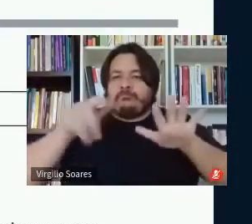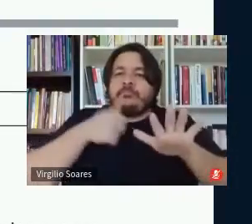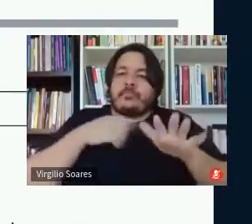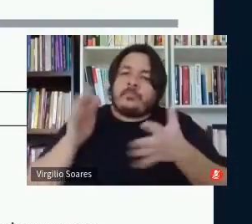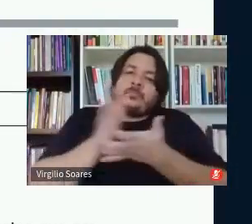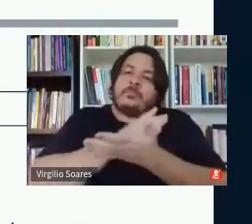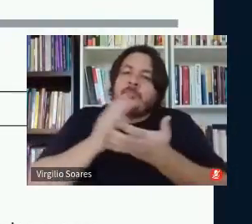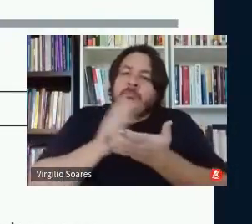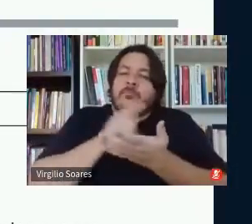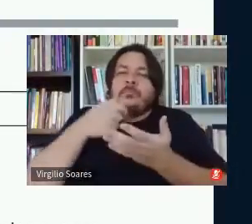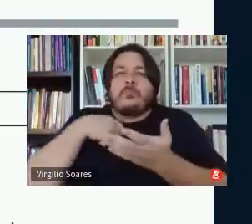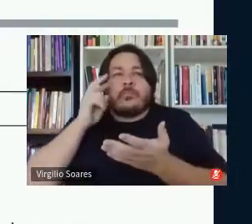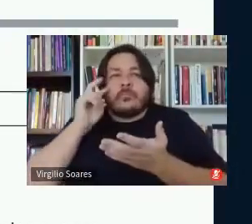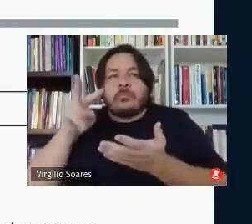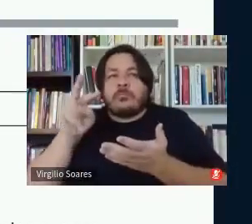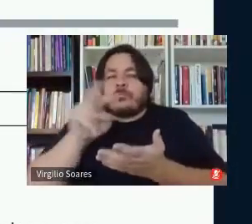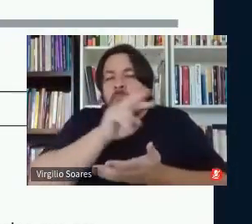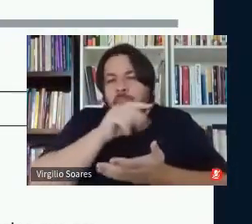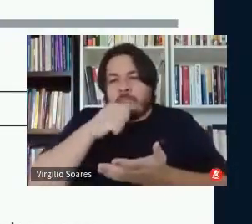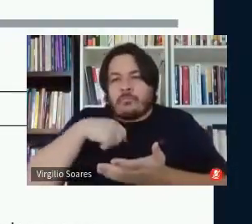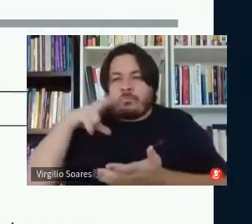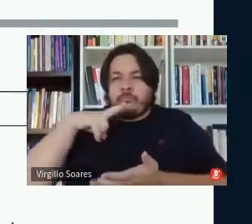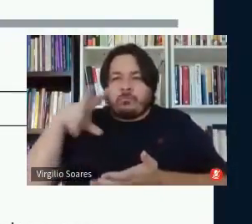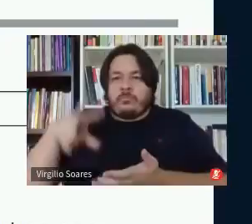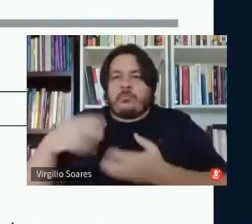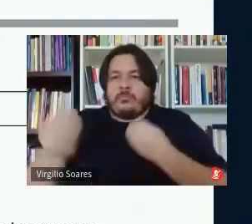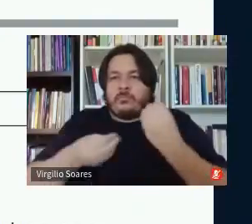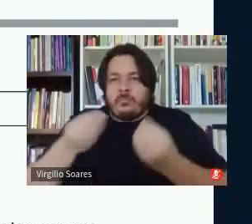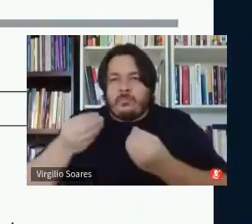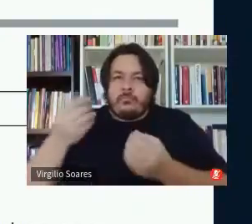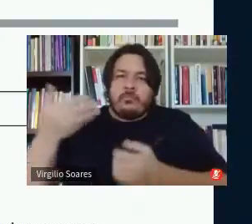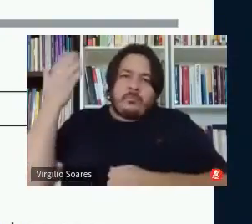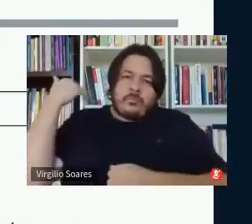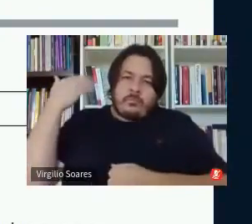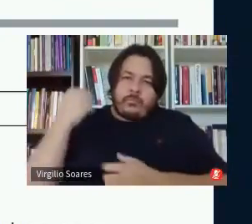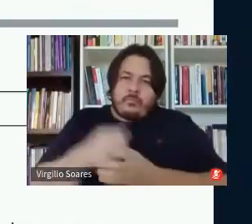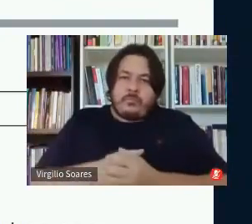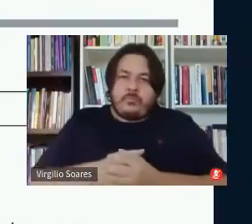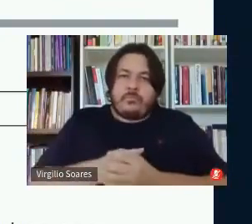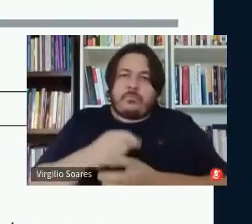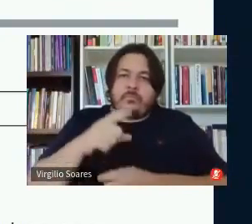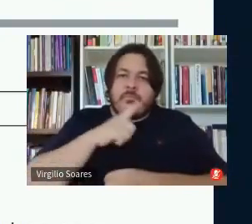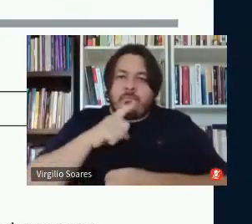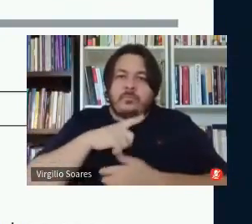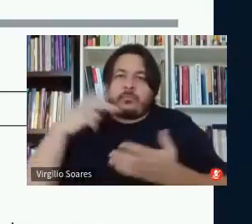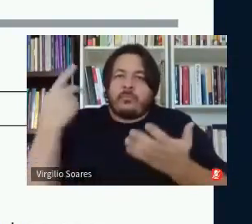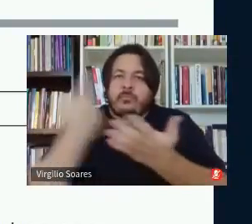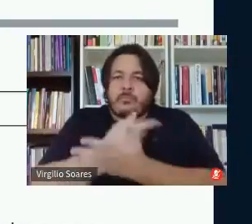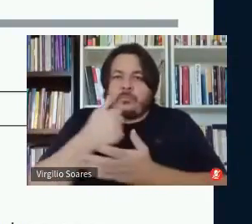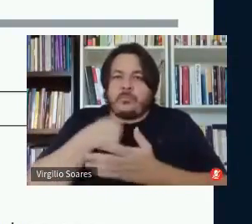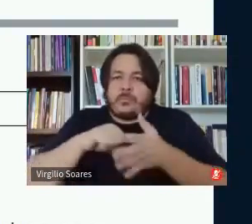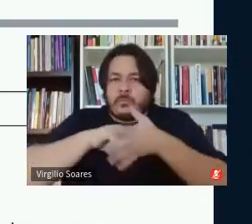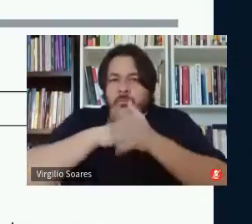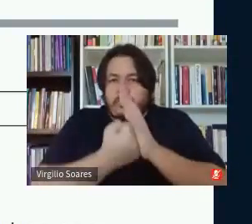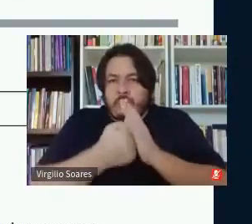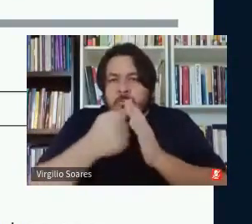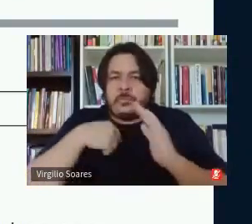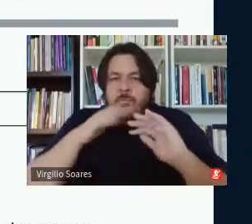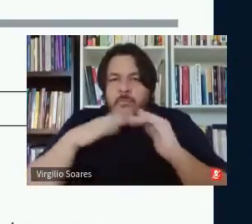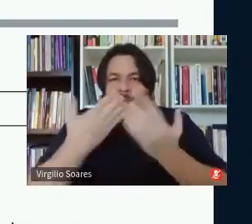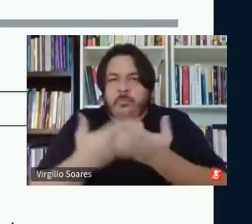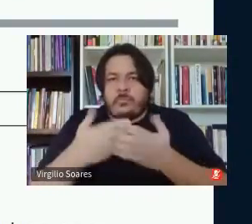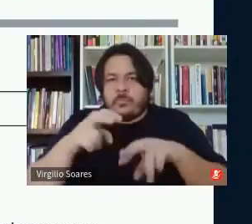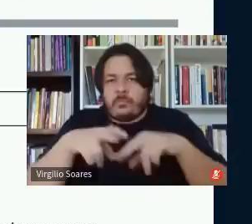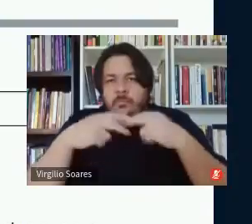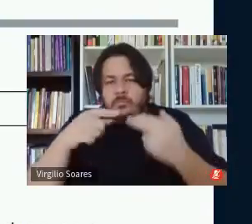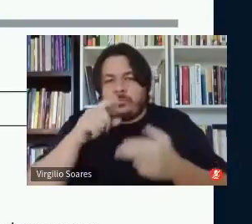naquele país, e que também me motivaram desde o início. Após o fechamento das escolas, imediato, com a decretação de que